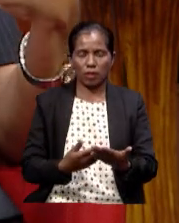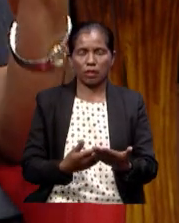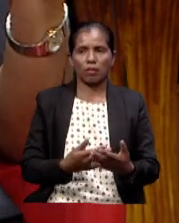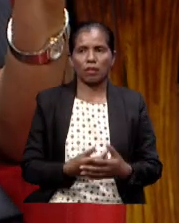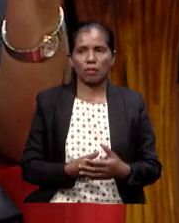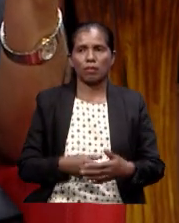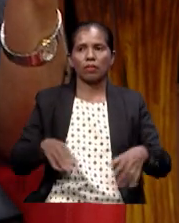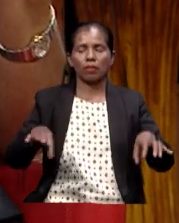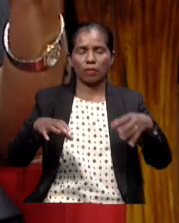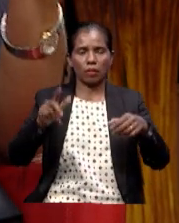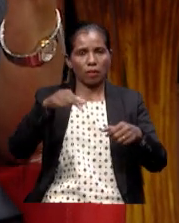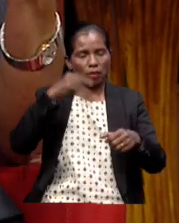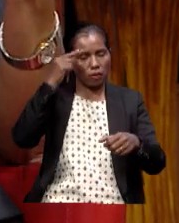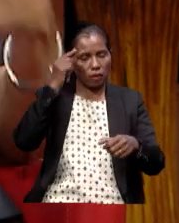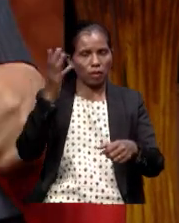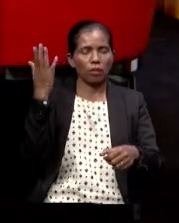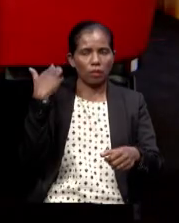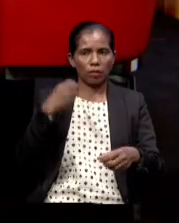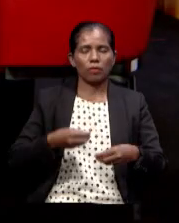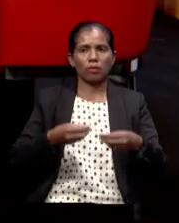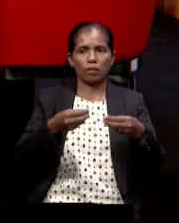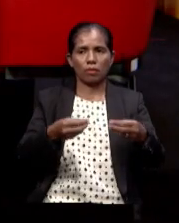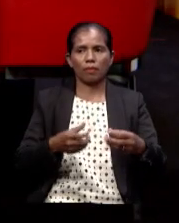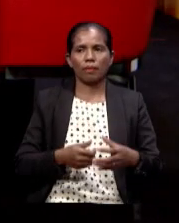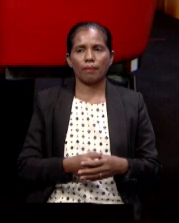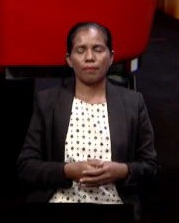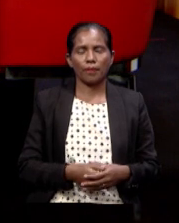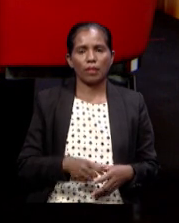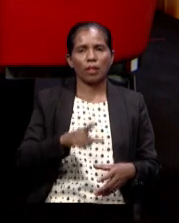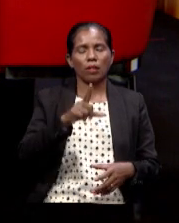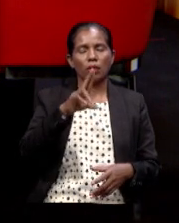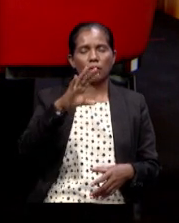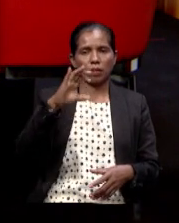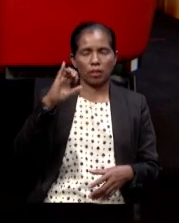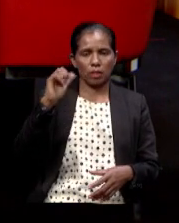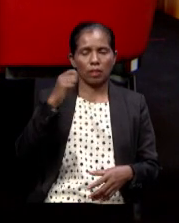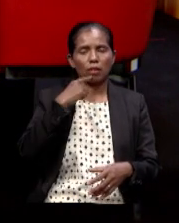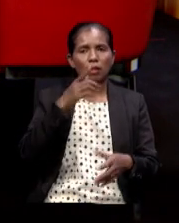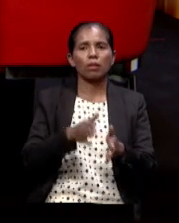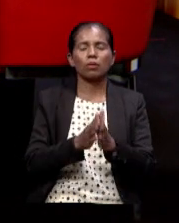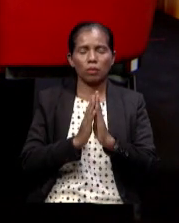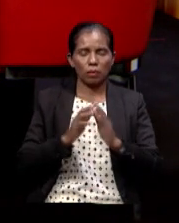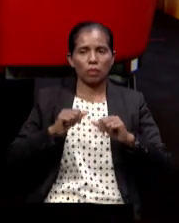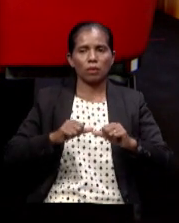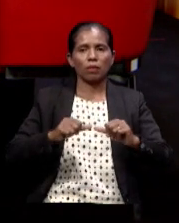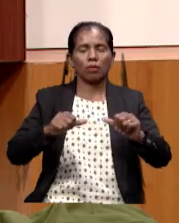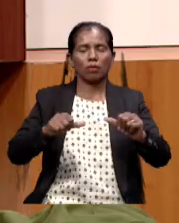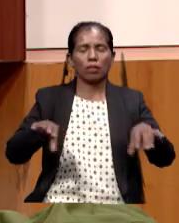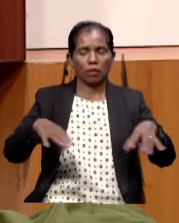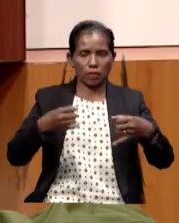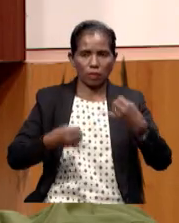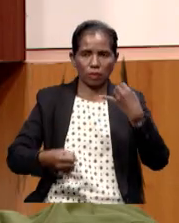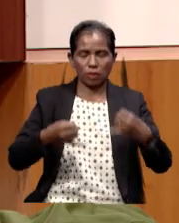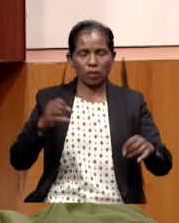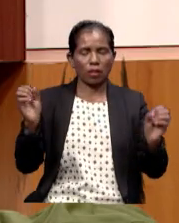o serviço não vem ao governo anterior, o Siquela. Lúcia Lobato, moço subautor judiciário, atu continua a dia sistema de justiça balo, ne